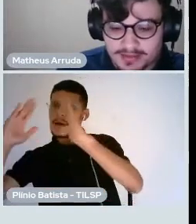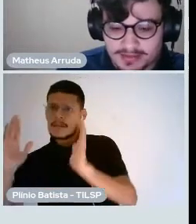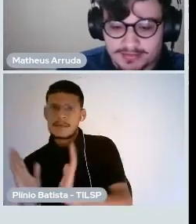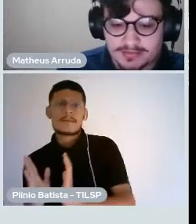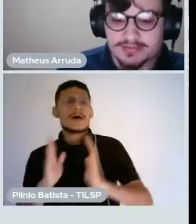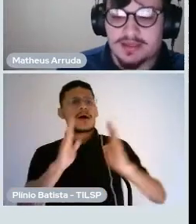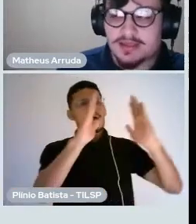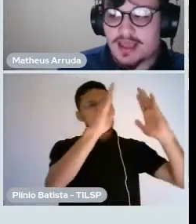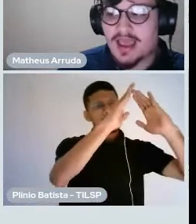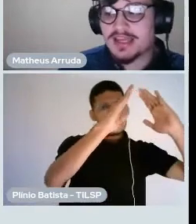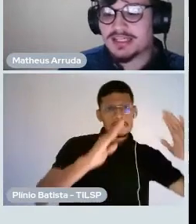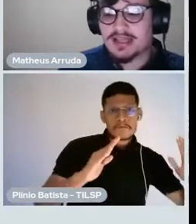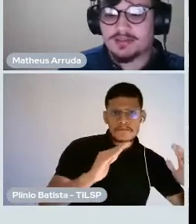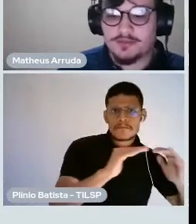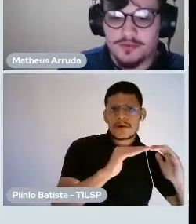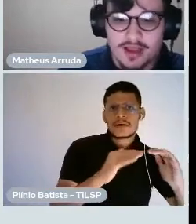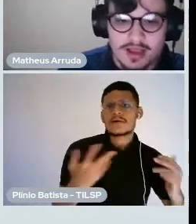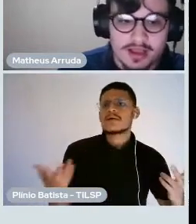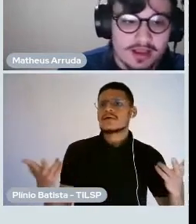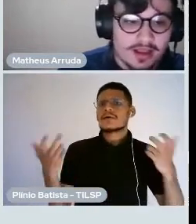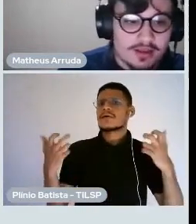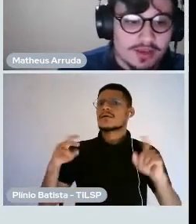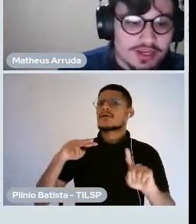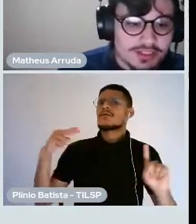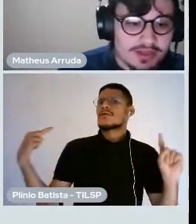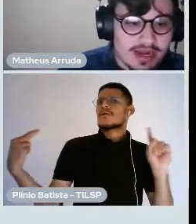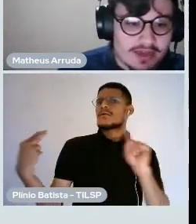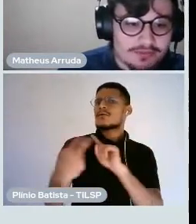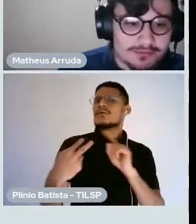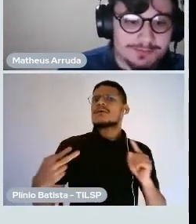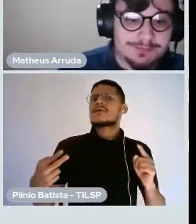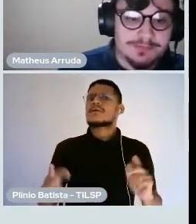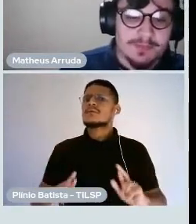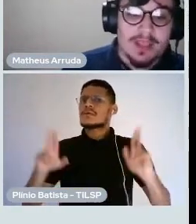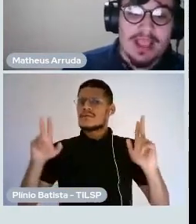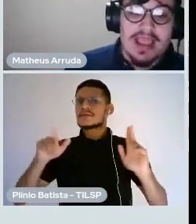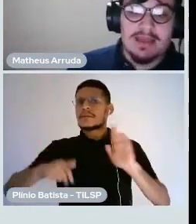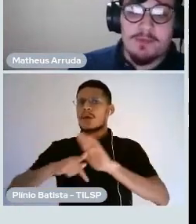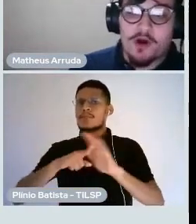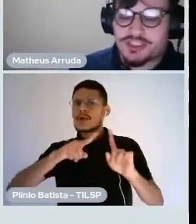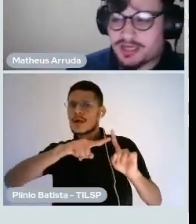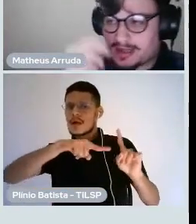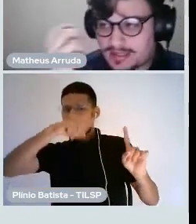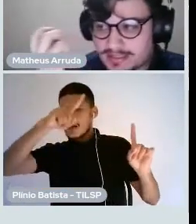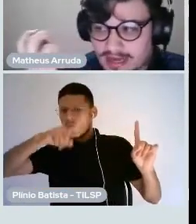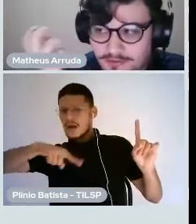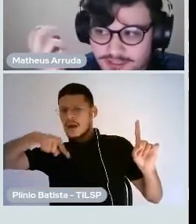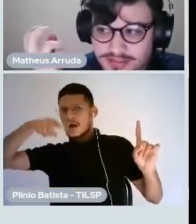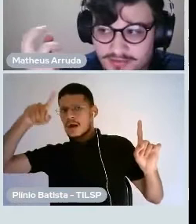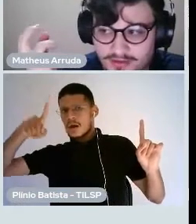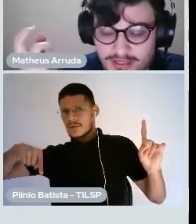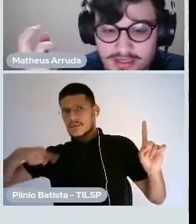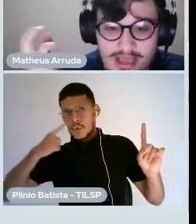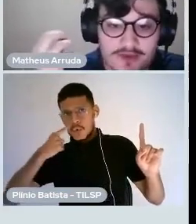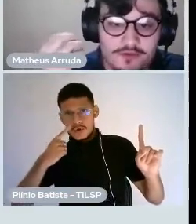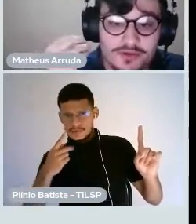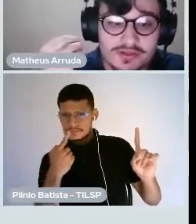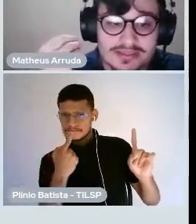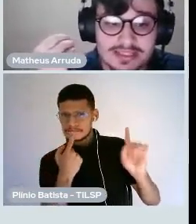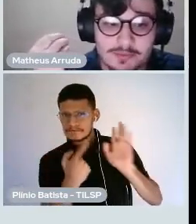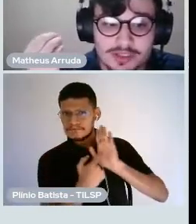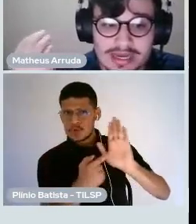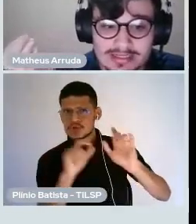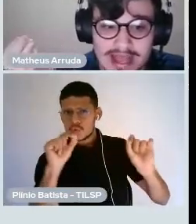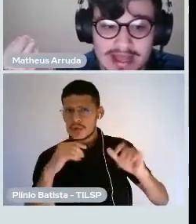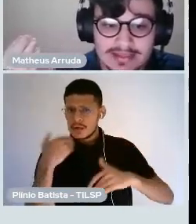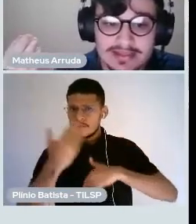perspectiva diferente. Né? Aí já dentro de uma questão de gráfico. Ele mostra, esse gráfico que a gente está vendo aí, a evolução